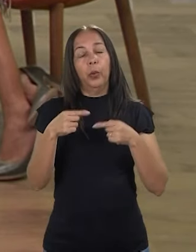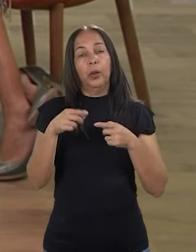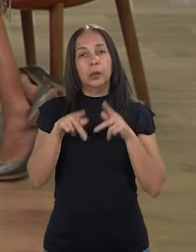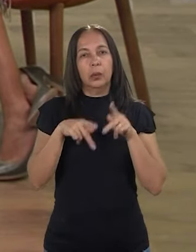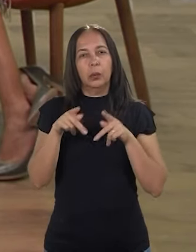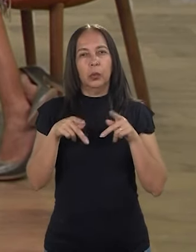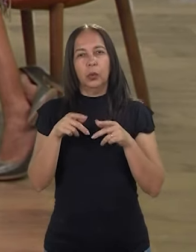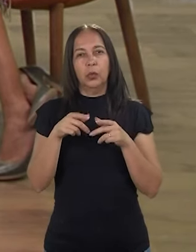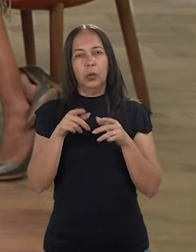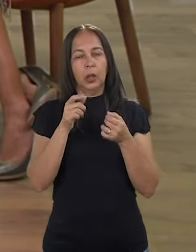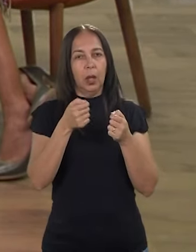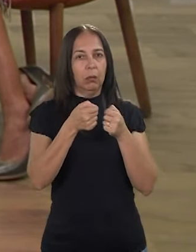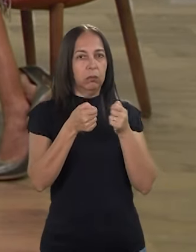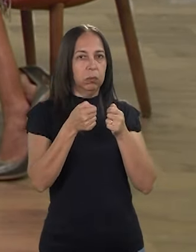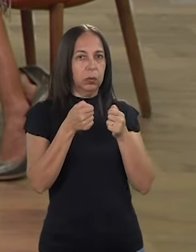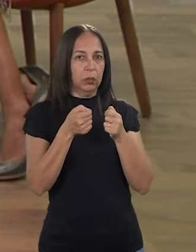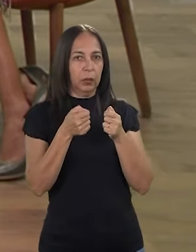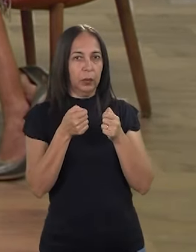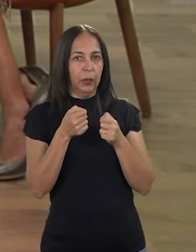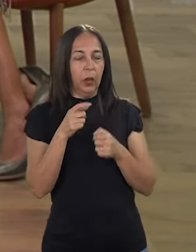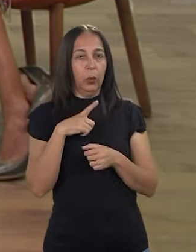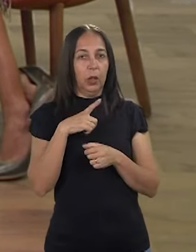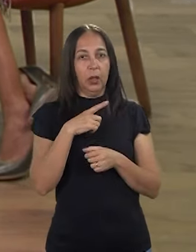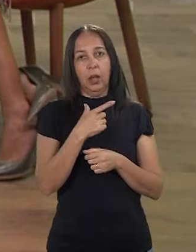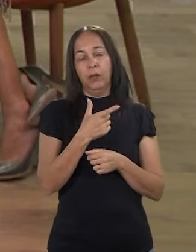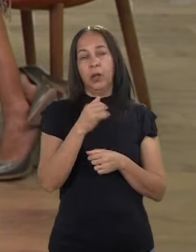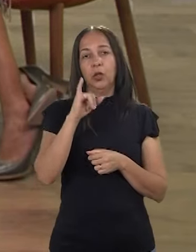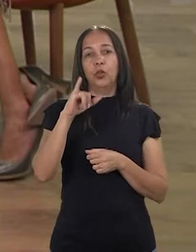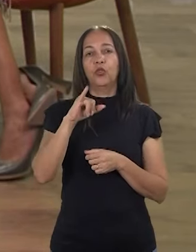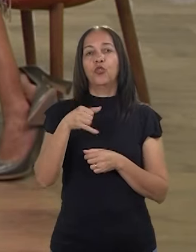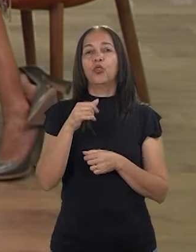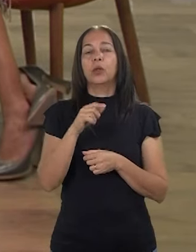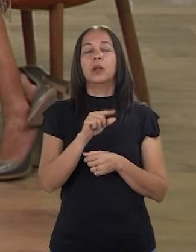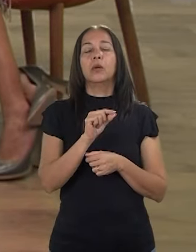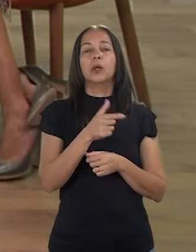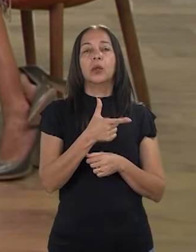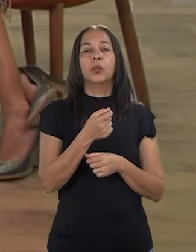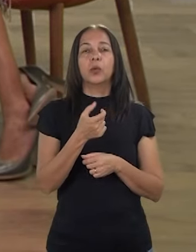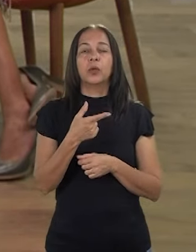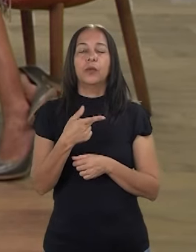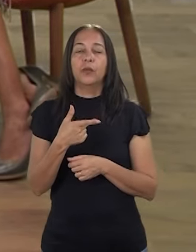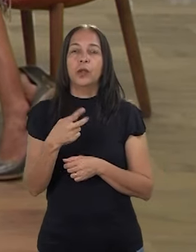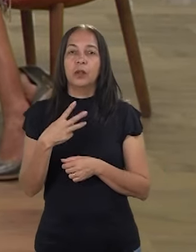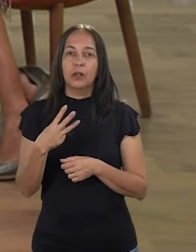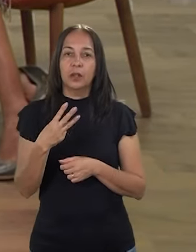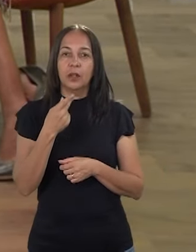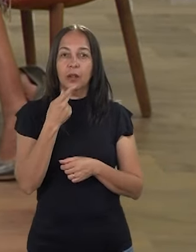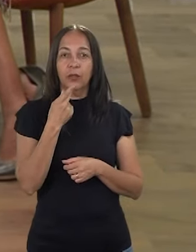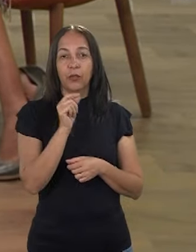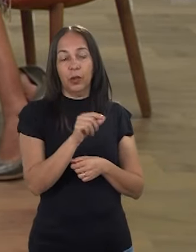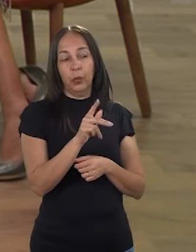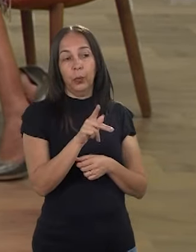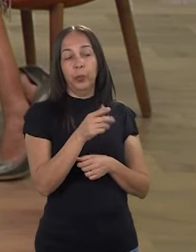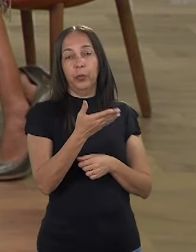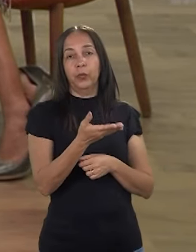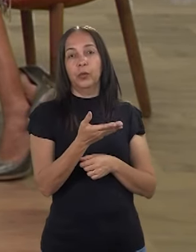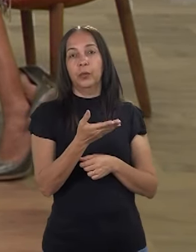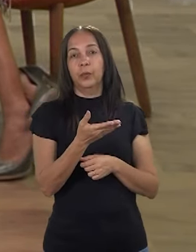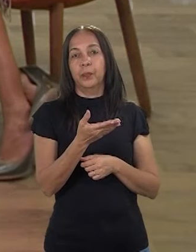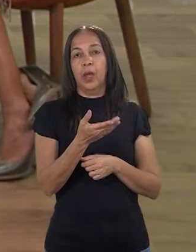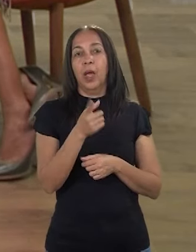regulatória que é a política nacional de educação digital por exemplo que a gente teve em janeiro de 2023 que traz Exatamente Essa estrutura que